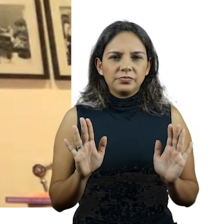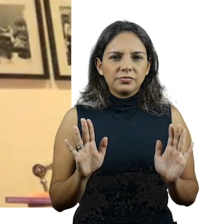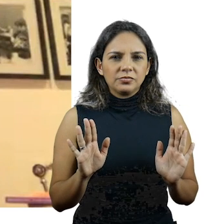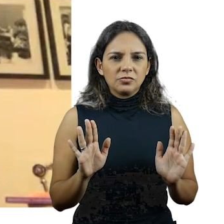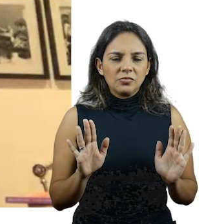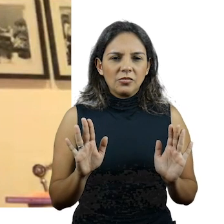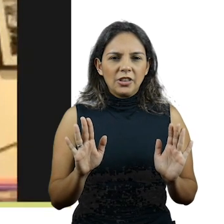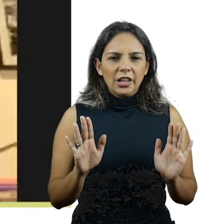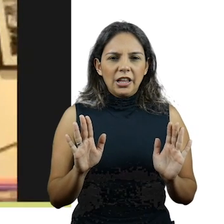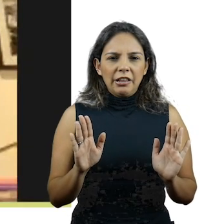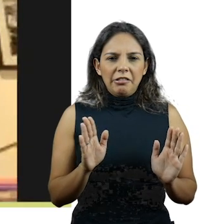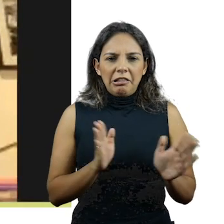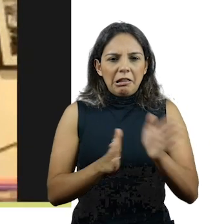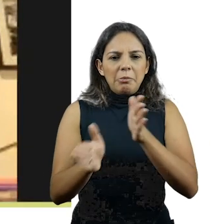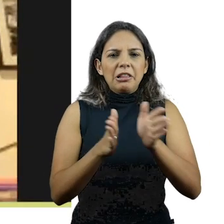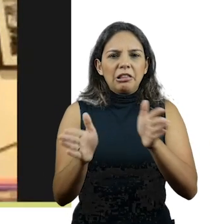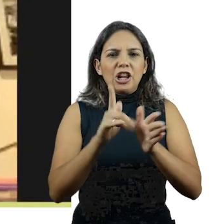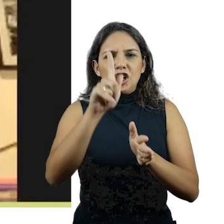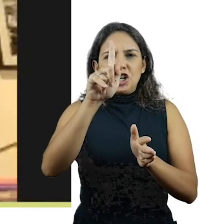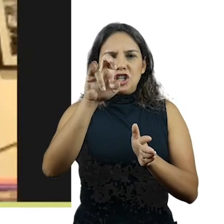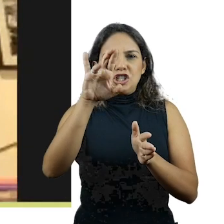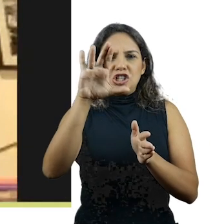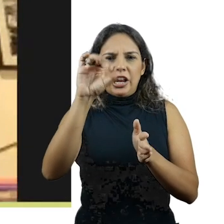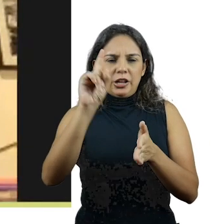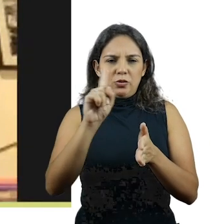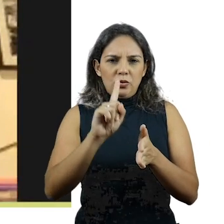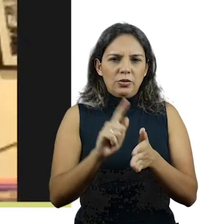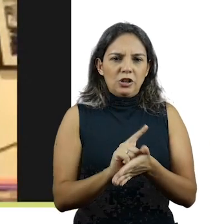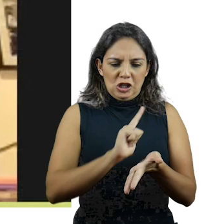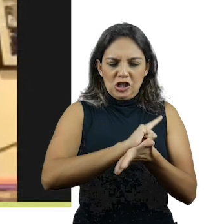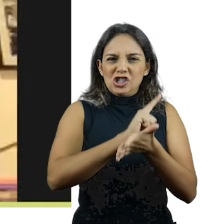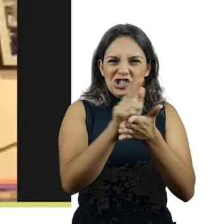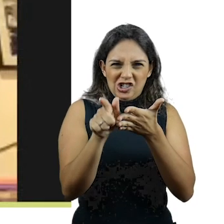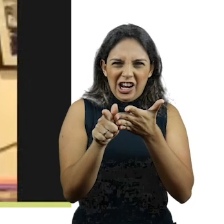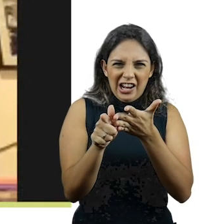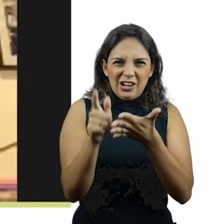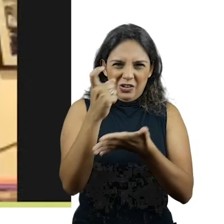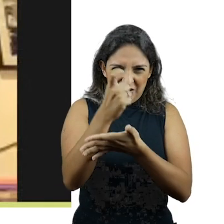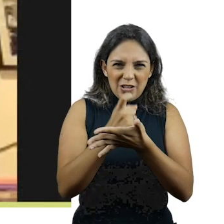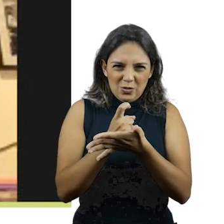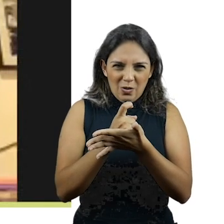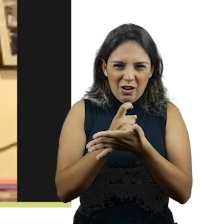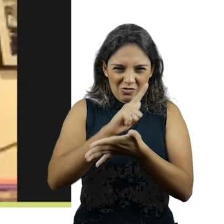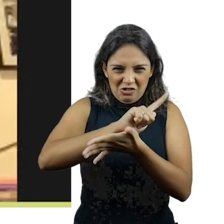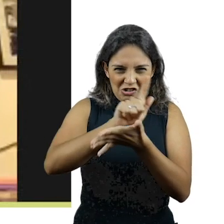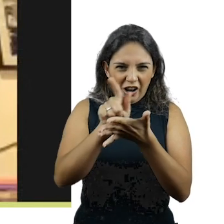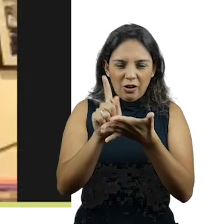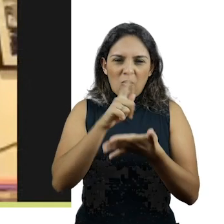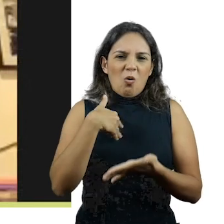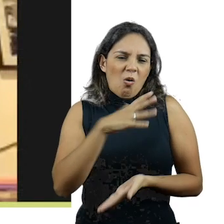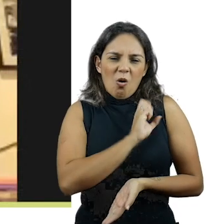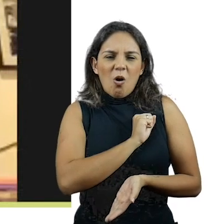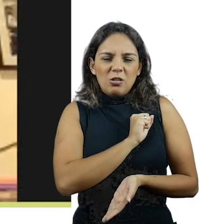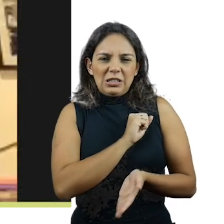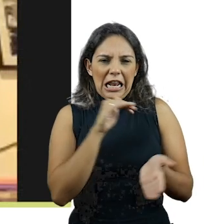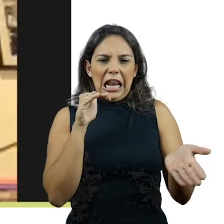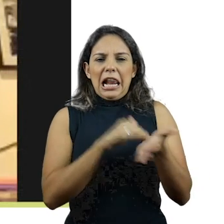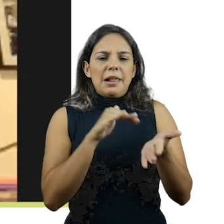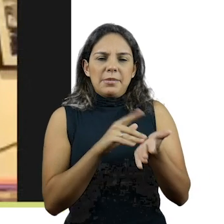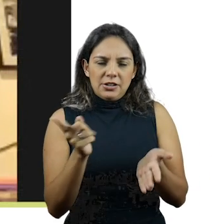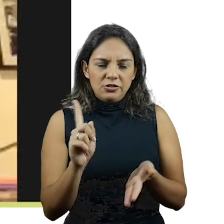delimitando os livros assim pelo gênero, né? Mas, sem dúvida, isso que se chama da literatura policial, que nasceu lá com o Edgar Allan Poe, né?